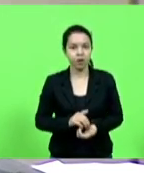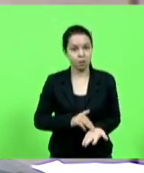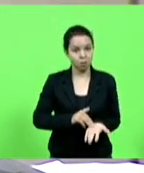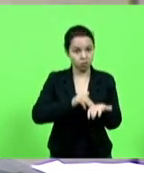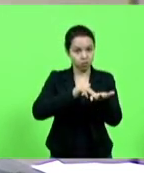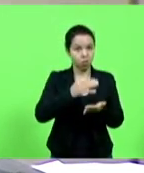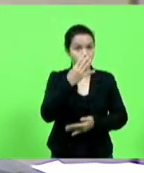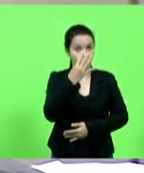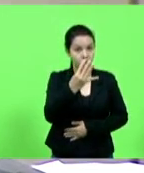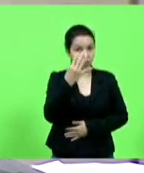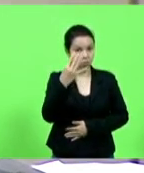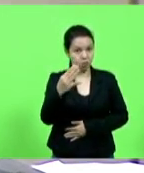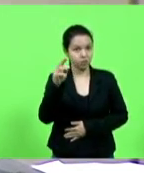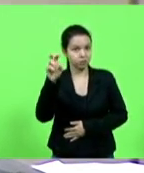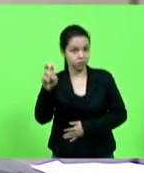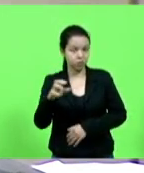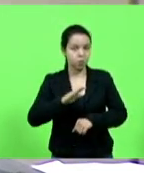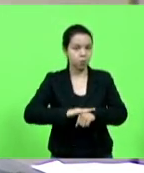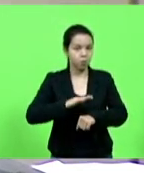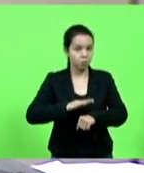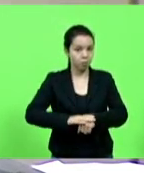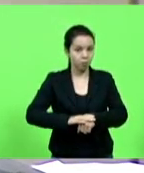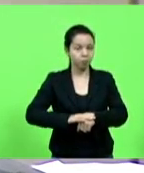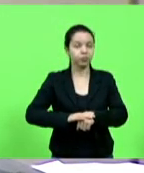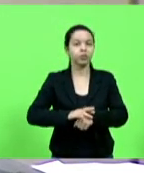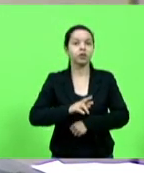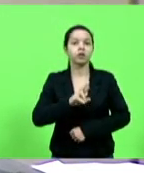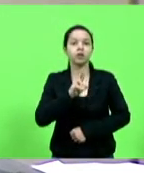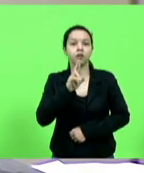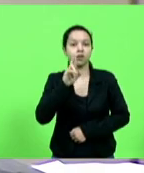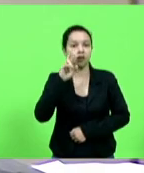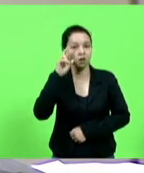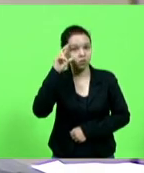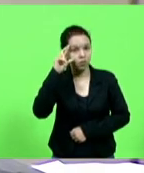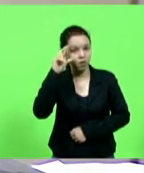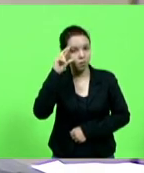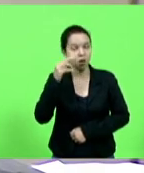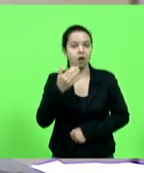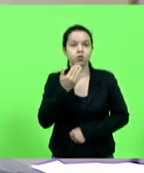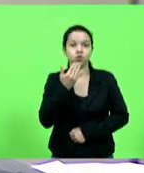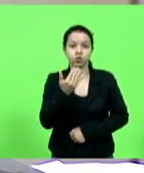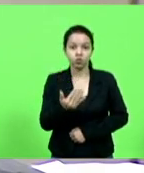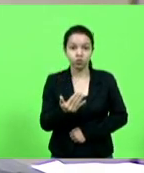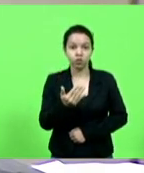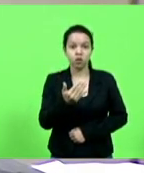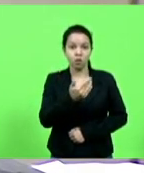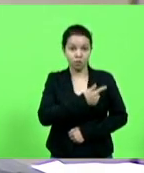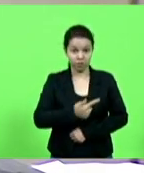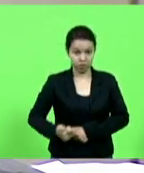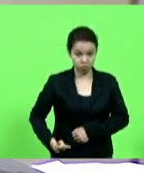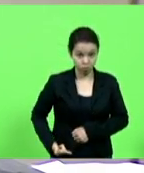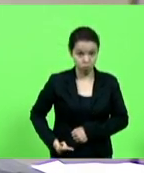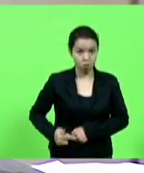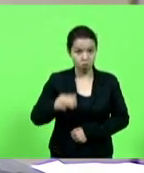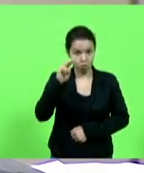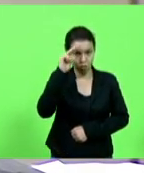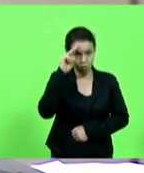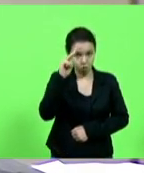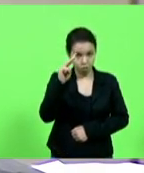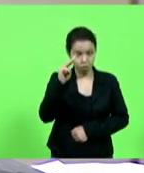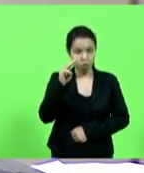445 deputado Ricardo Alba apelando ao governador do estado que promova a reposição das perdas